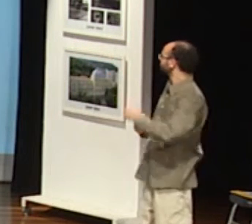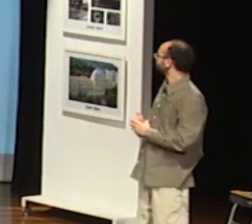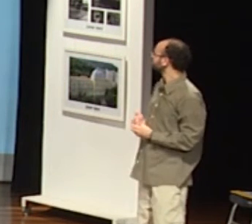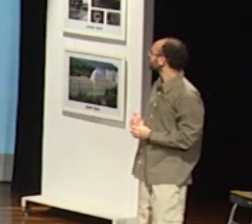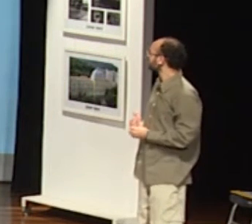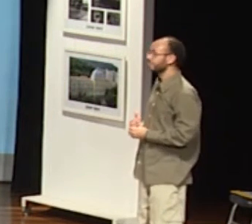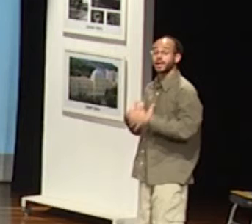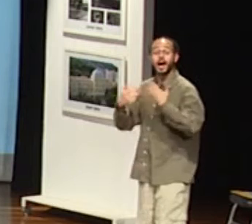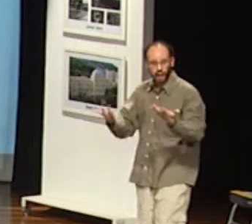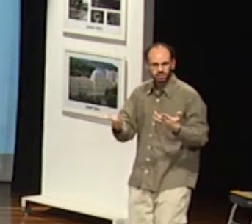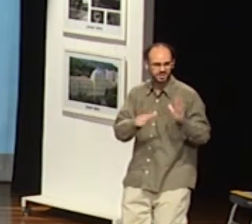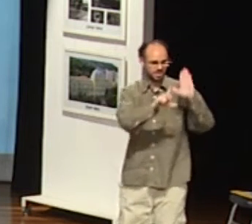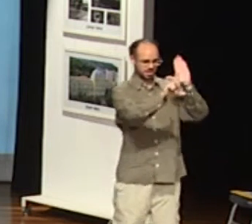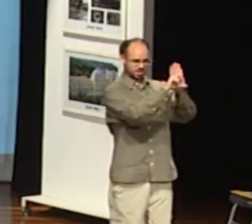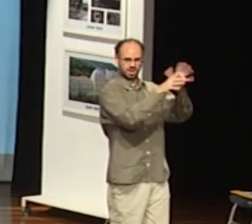azul.